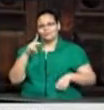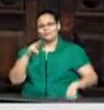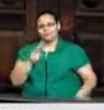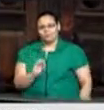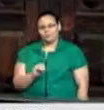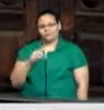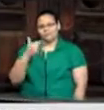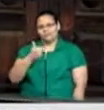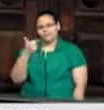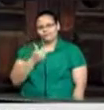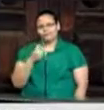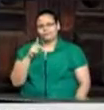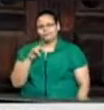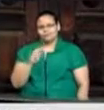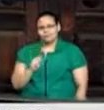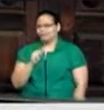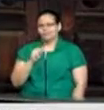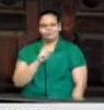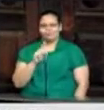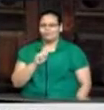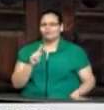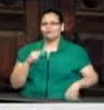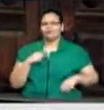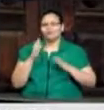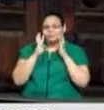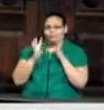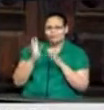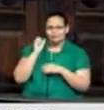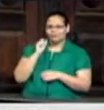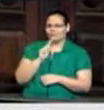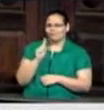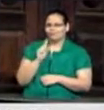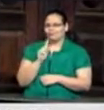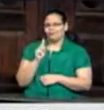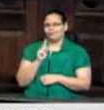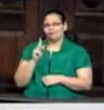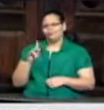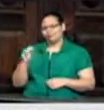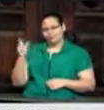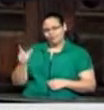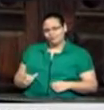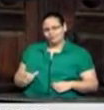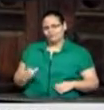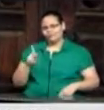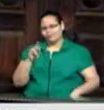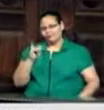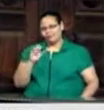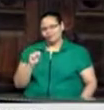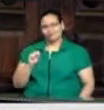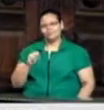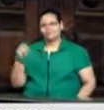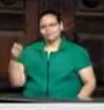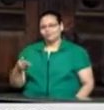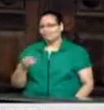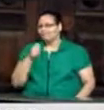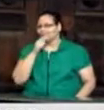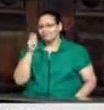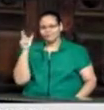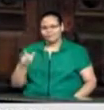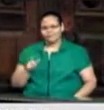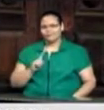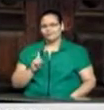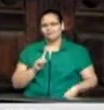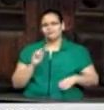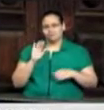II. Os pais não foram ouvidos, e cabe, senhor presidente, aos pais, diligentemente,